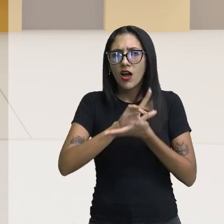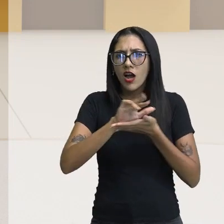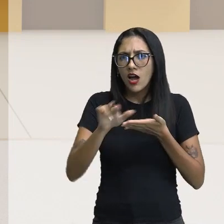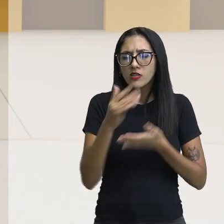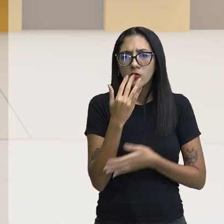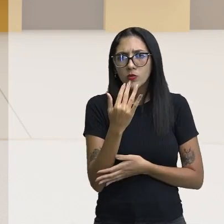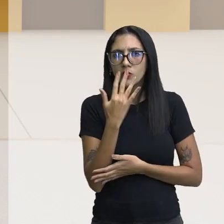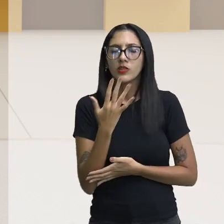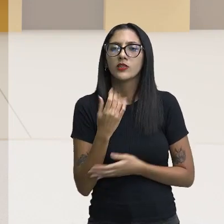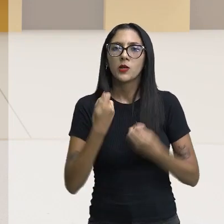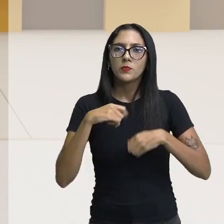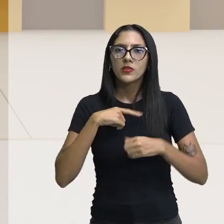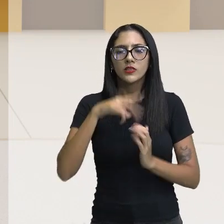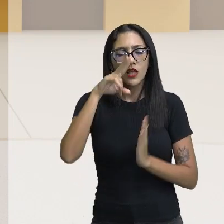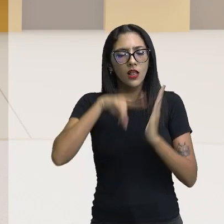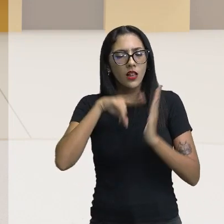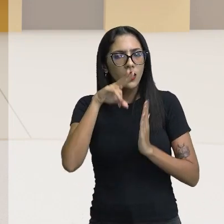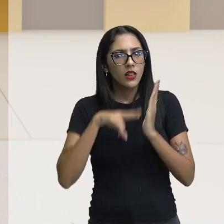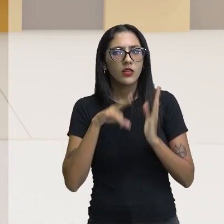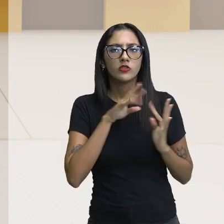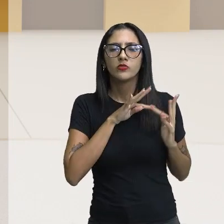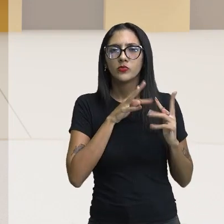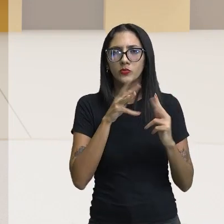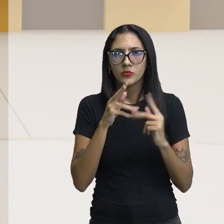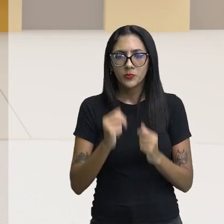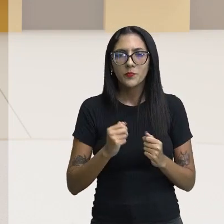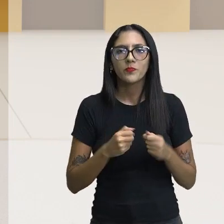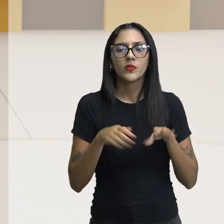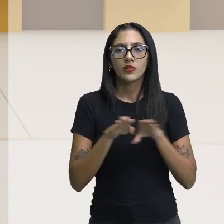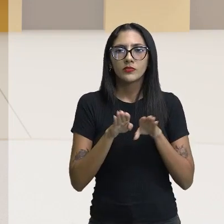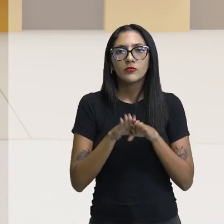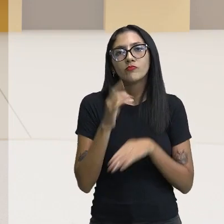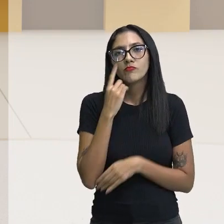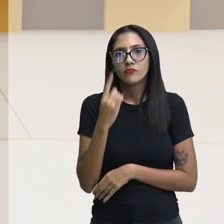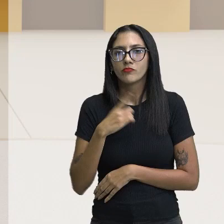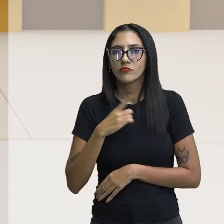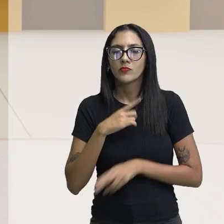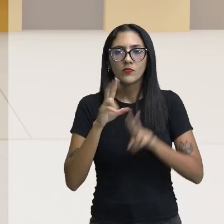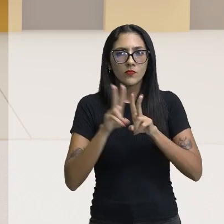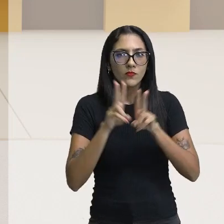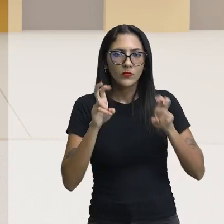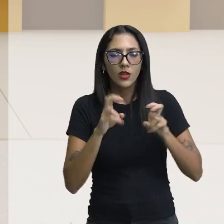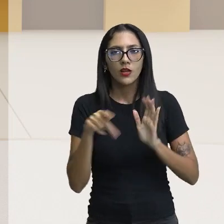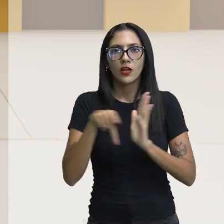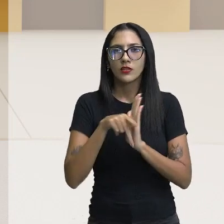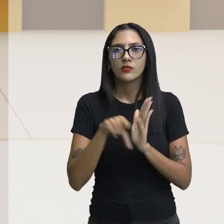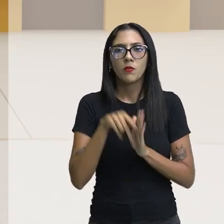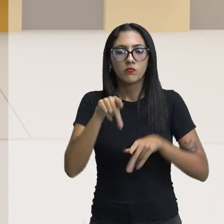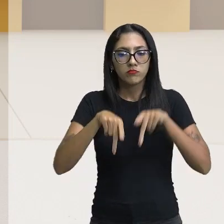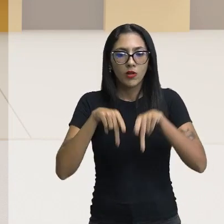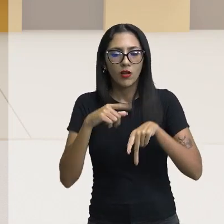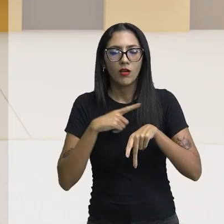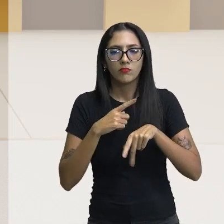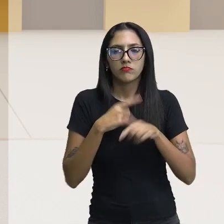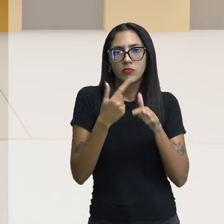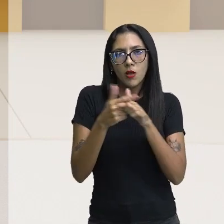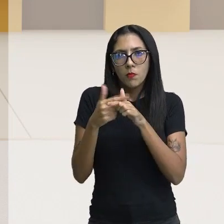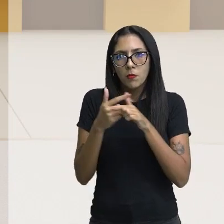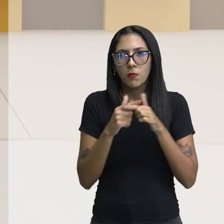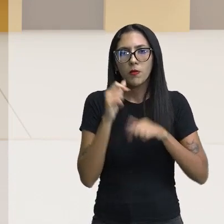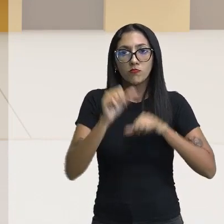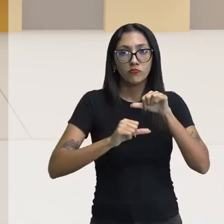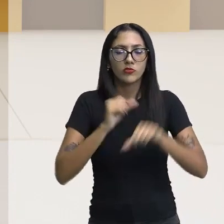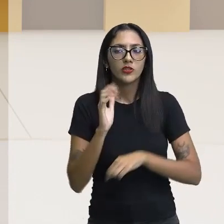quer ler o que está escrito ali. Então, aí tem o título, né? Que a ação humana vem provocando mudanças climáticas